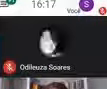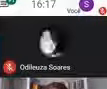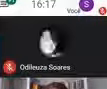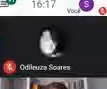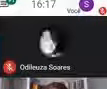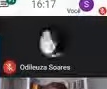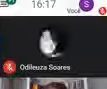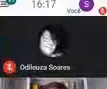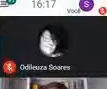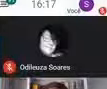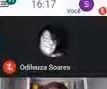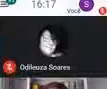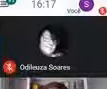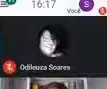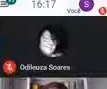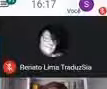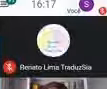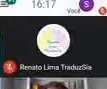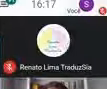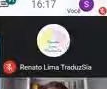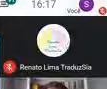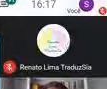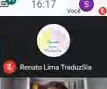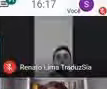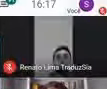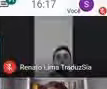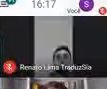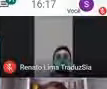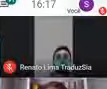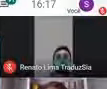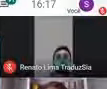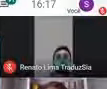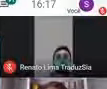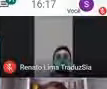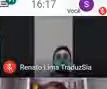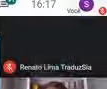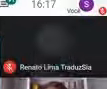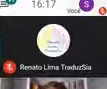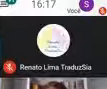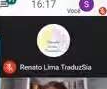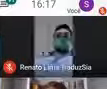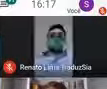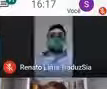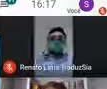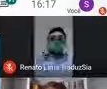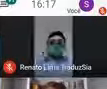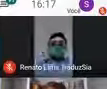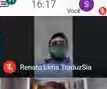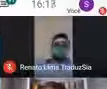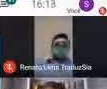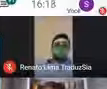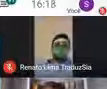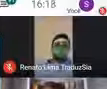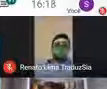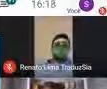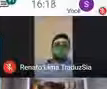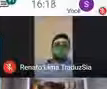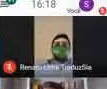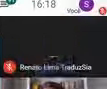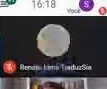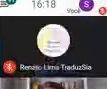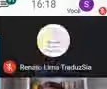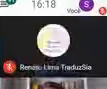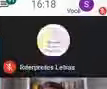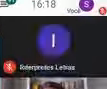e perguntas no chat. Boa tarde, professora Flávia. Eu agradeço a sua presença, agradeço que a senhora tenha aceito